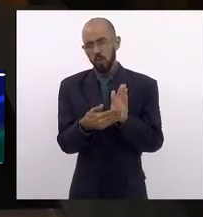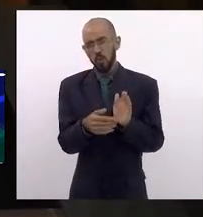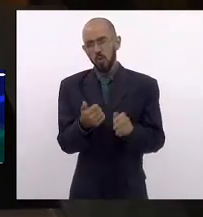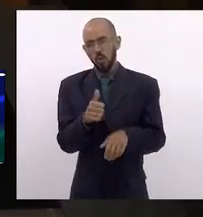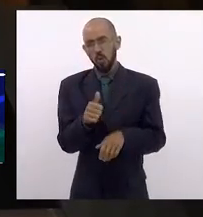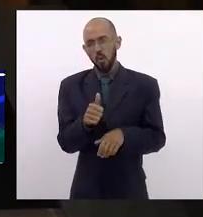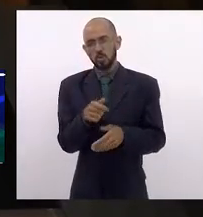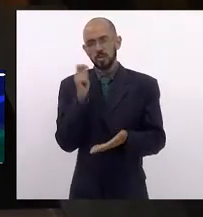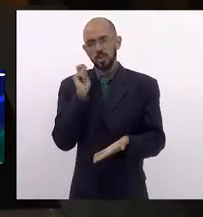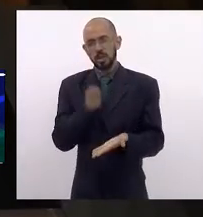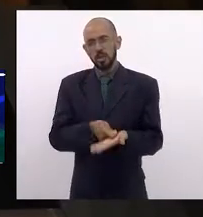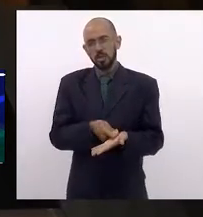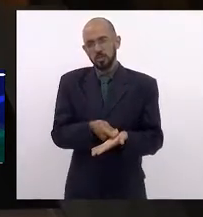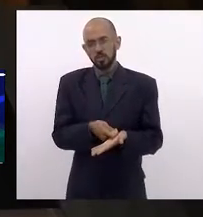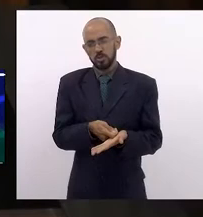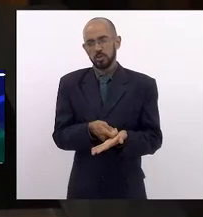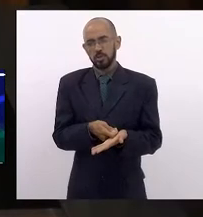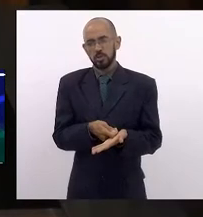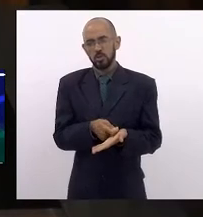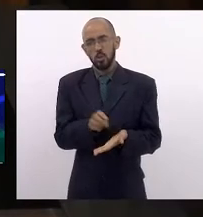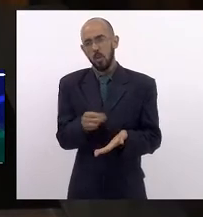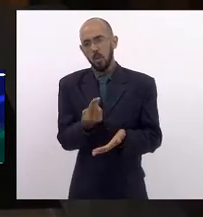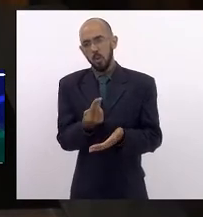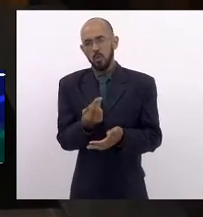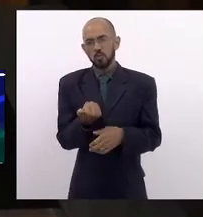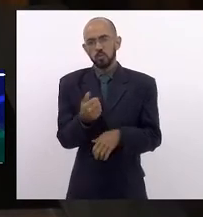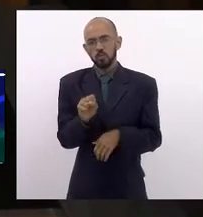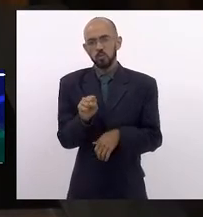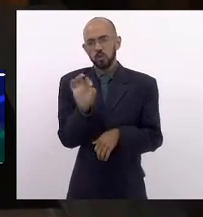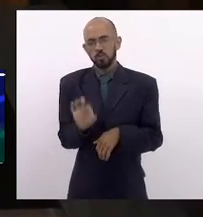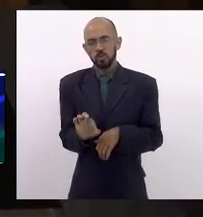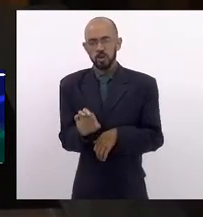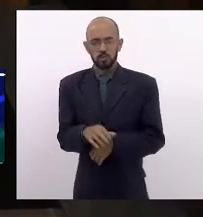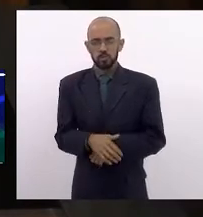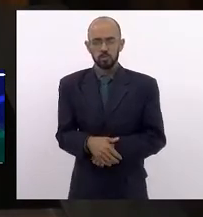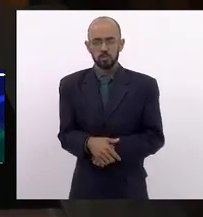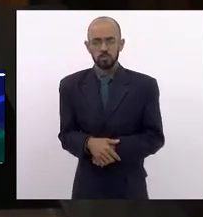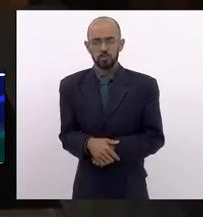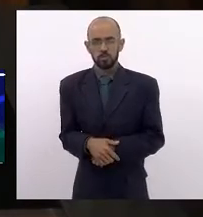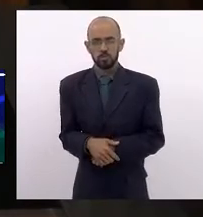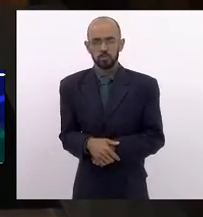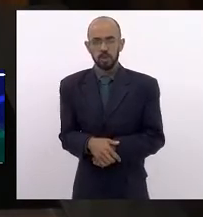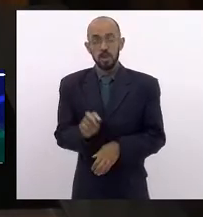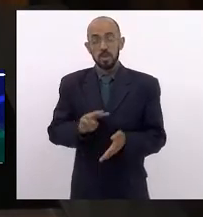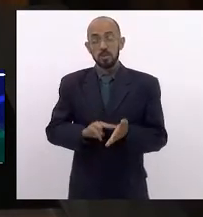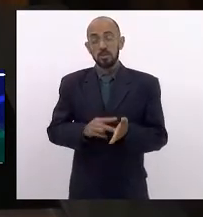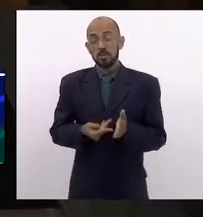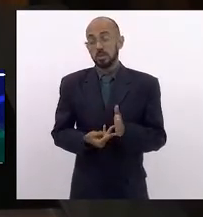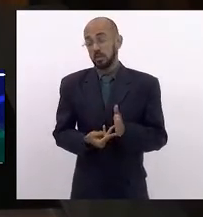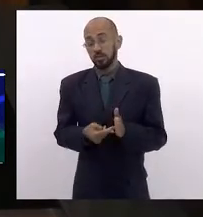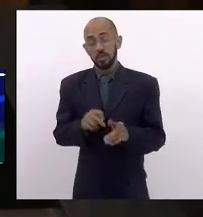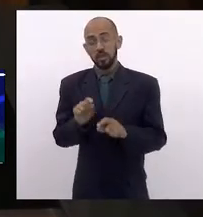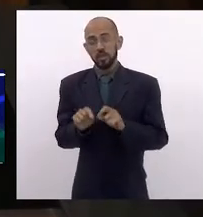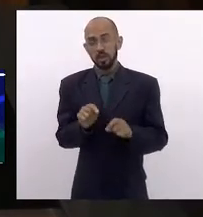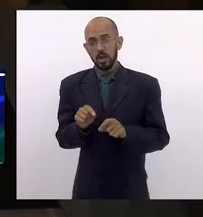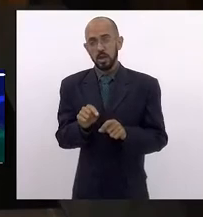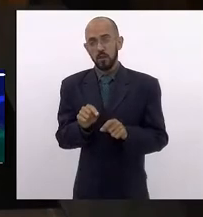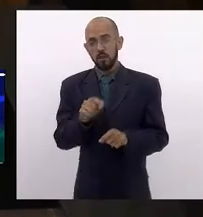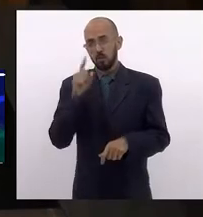11 determinações ou dezoito por cento o ou seja